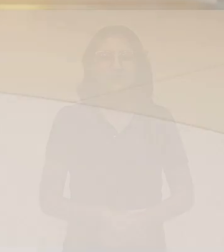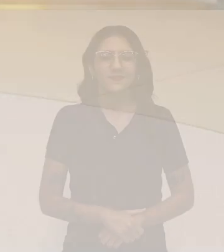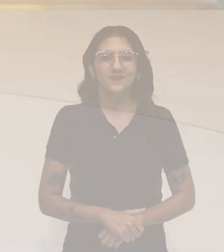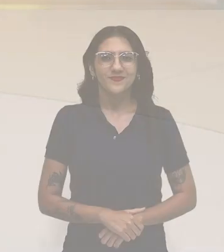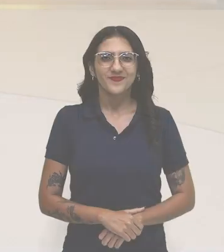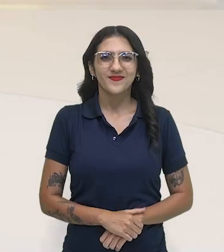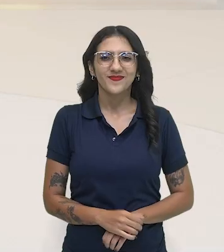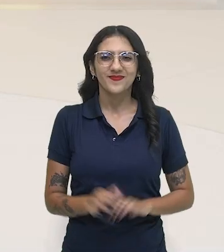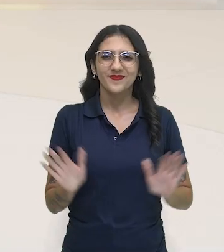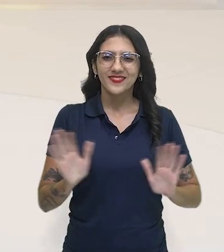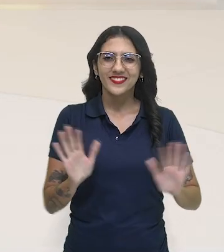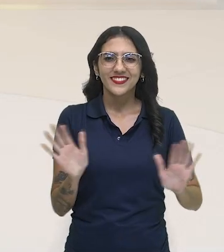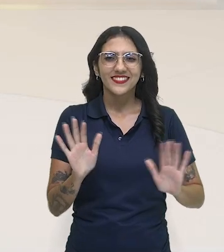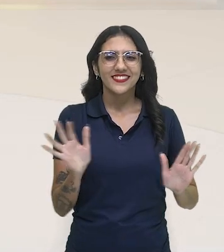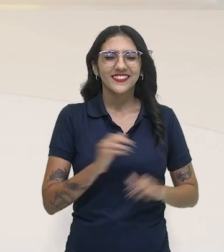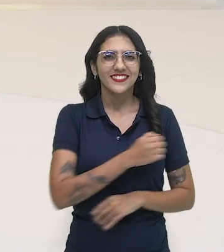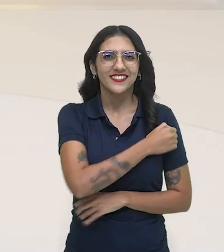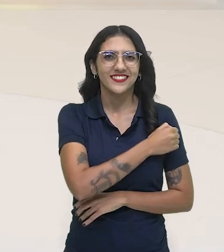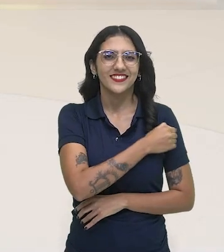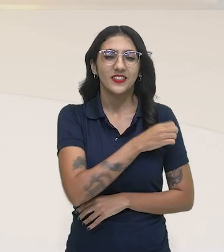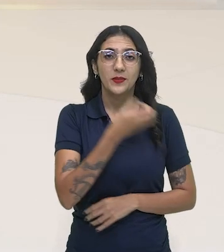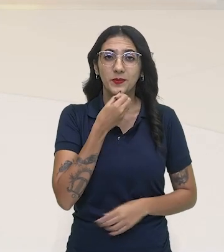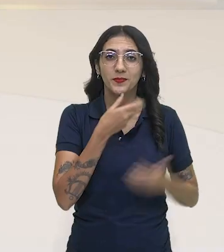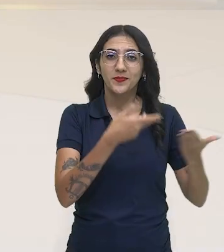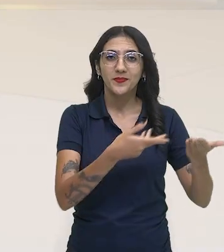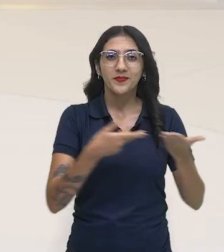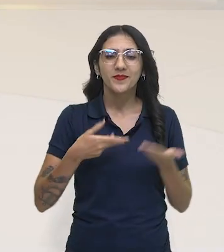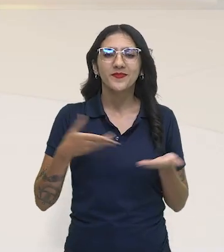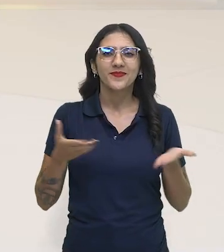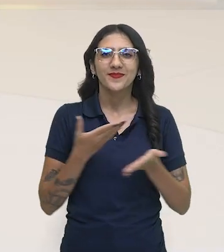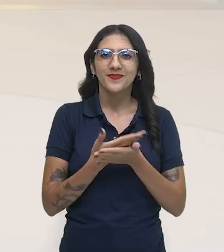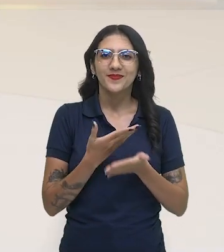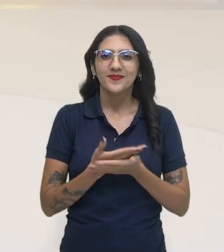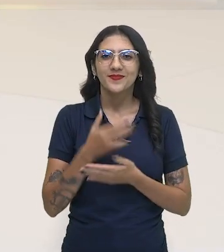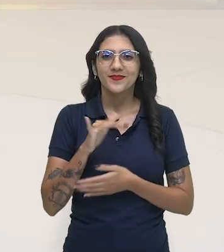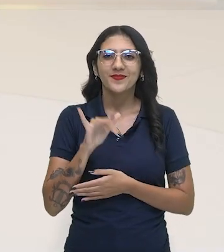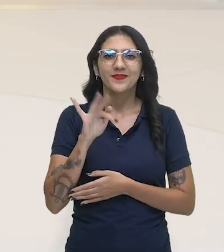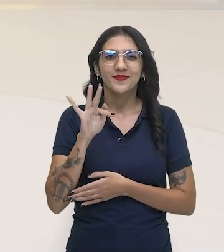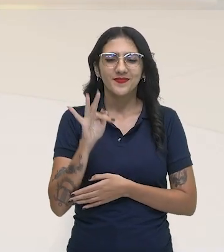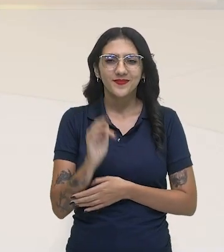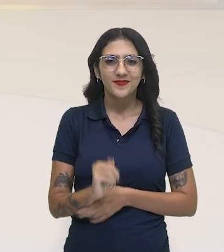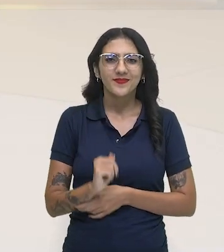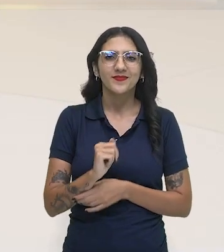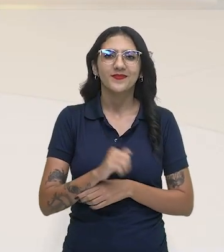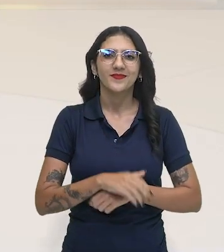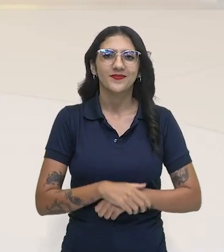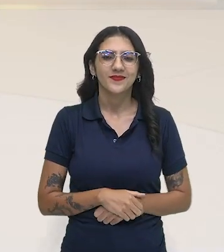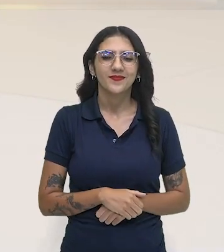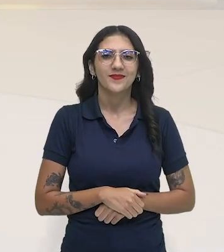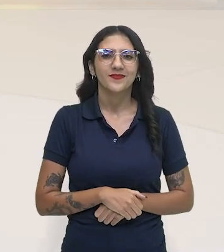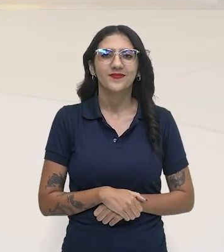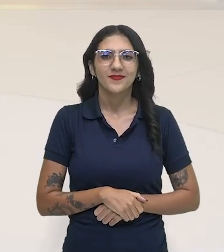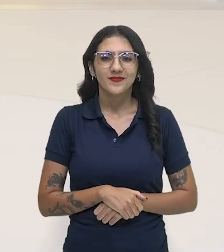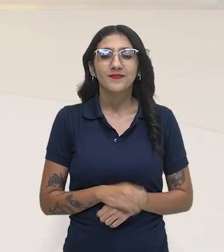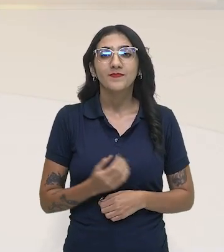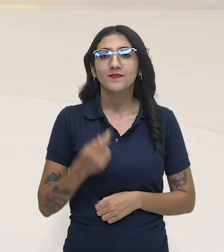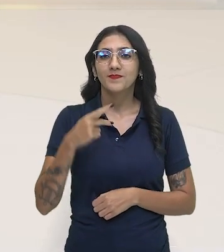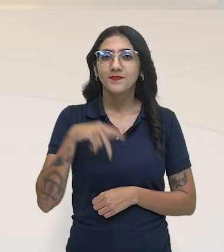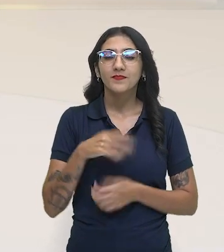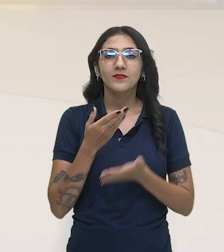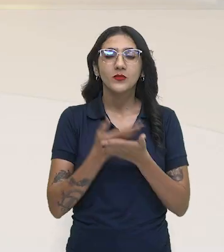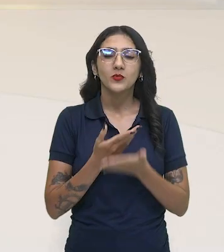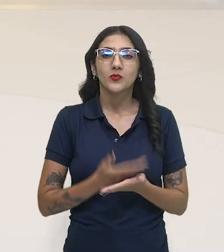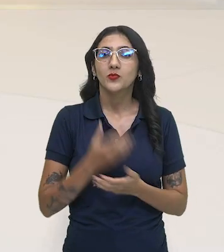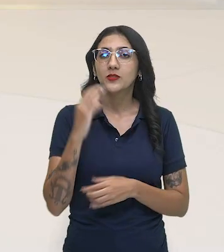Olá a todos os nossos alunos, sejam todos bem-vindos a mais um momento de IFA, né, de itinerário formativo, de aprofundamento, aqui de